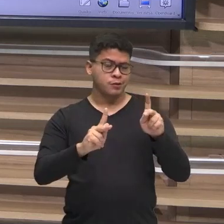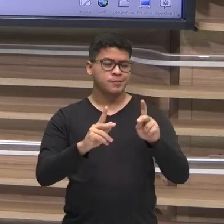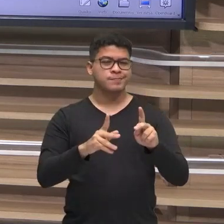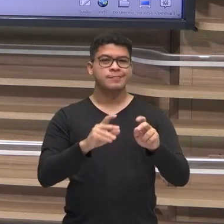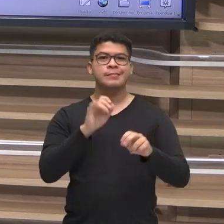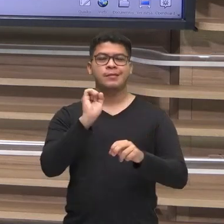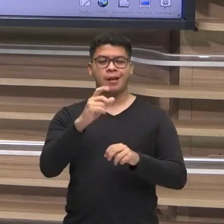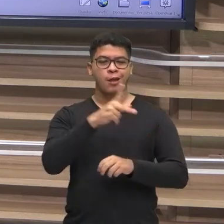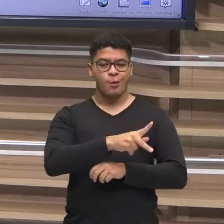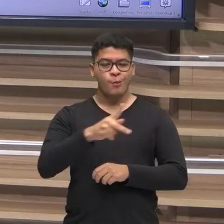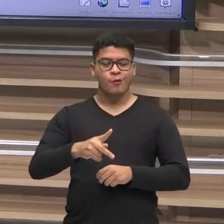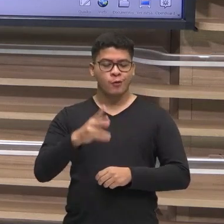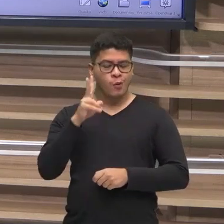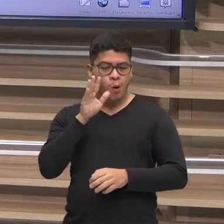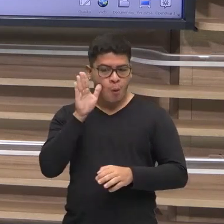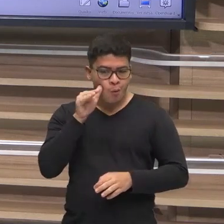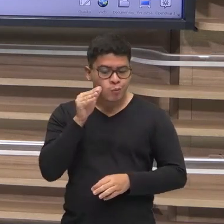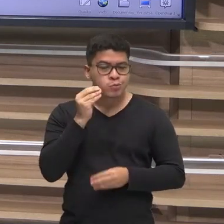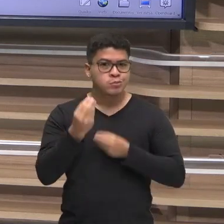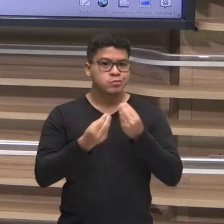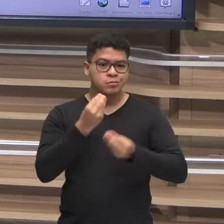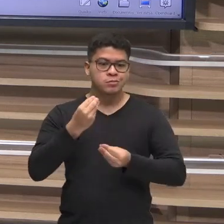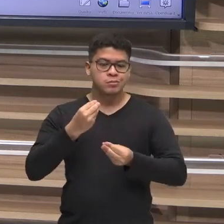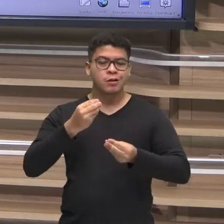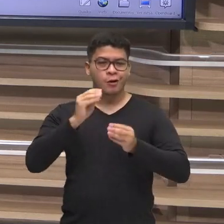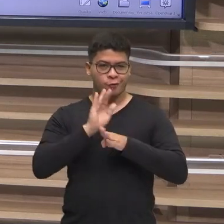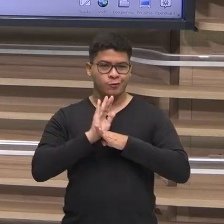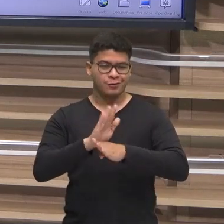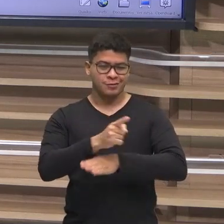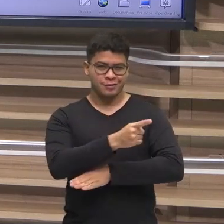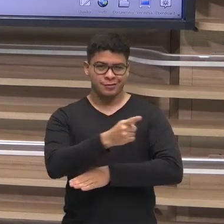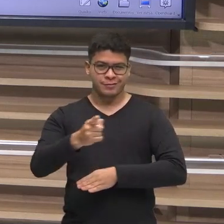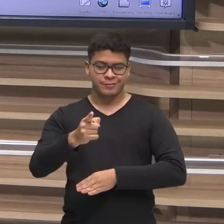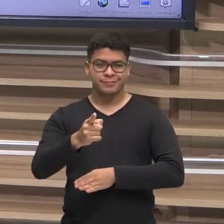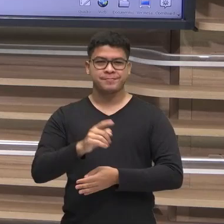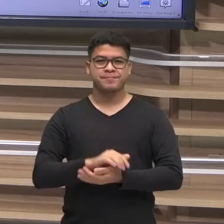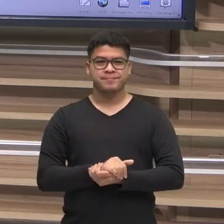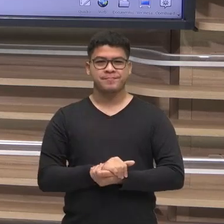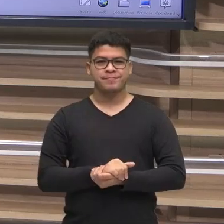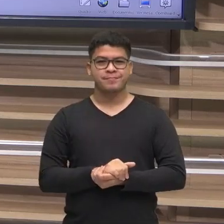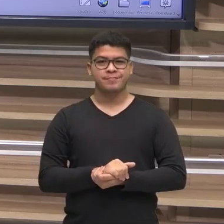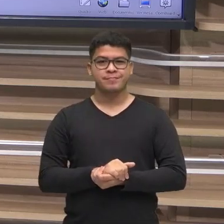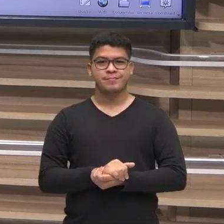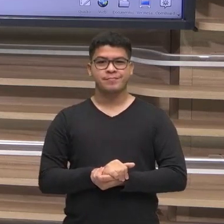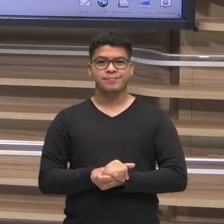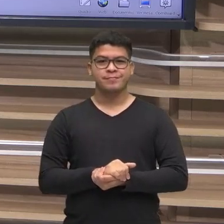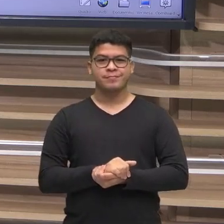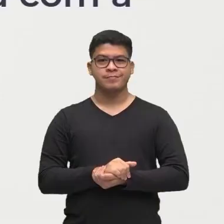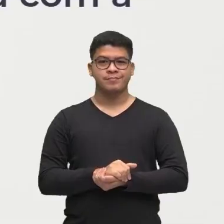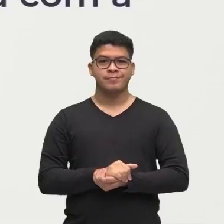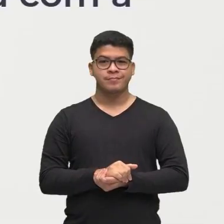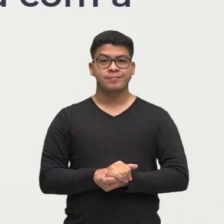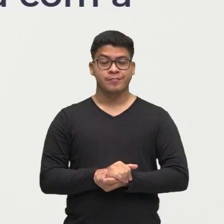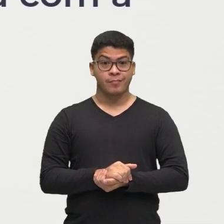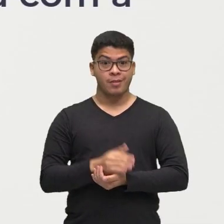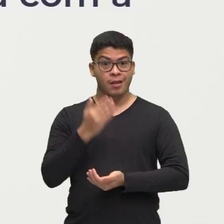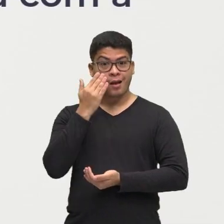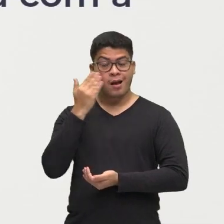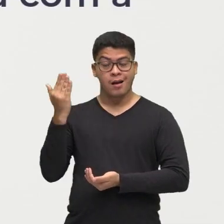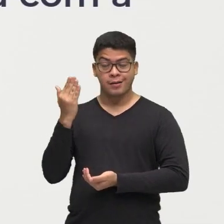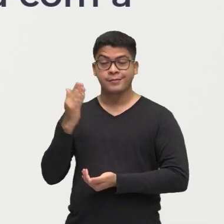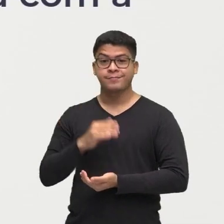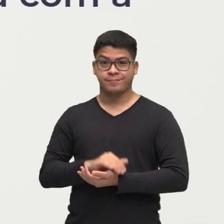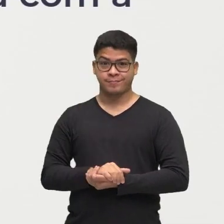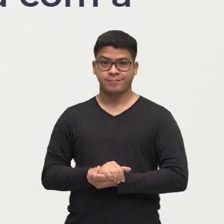que nós temos professores de plantão que irão ajudar vocês, ok? Vamos à próxima questão, questão de número 8, na tela. Olha